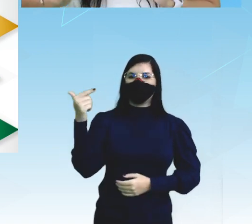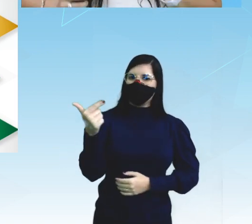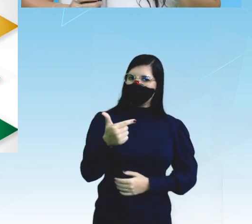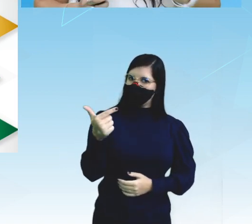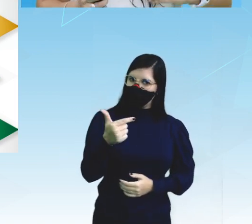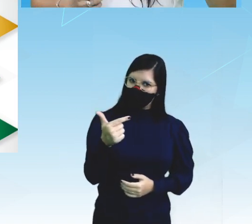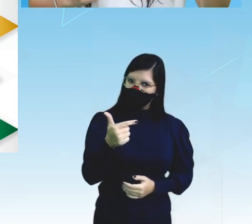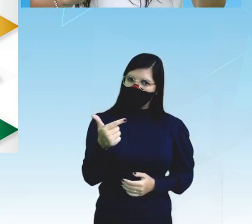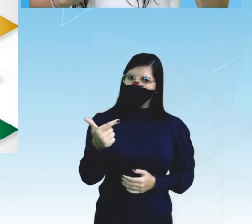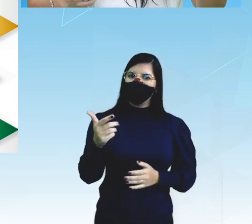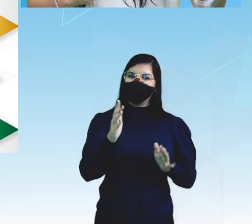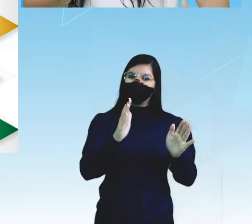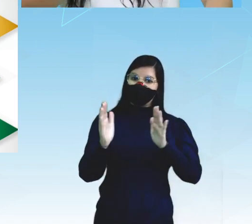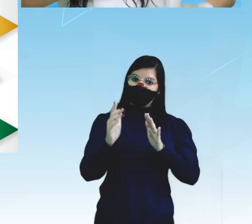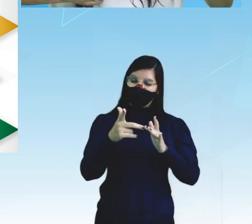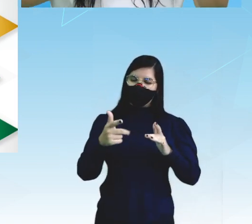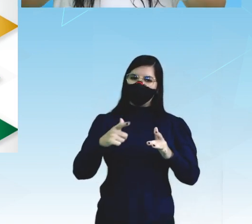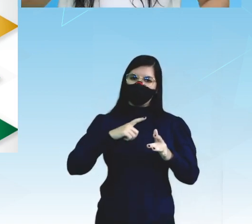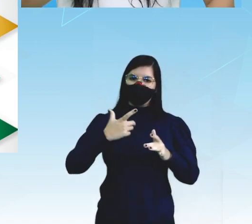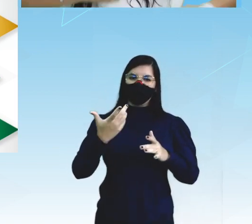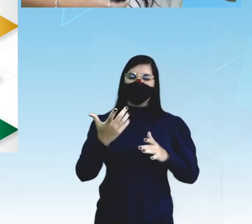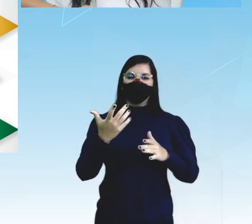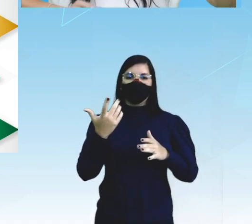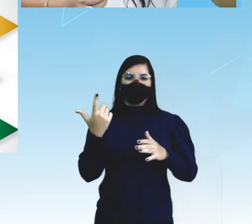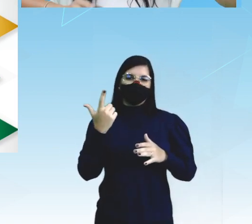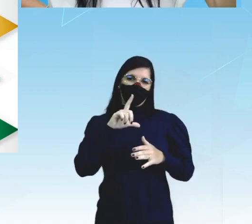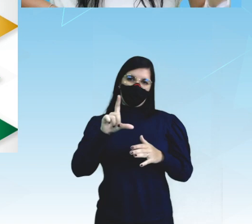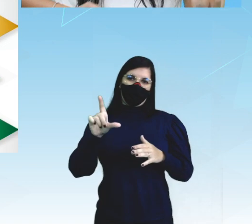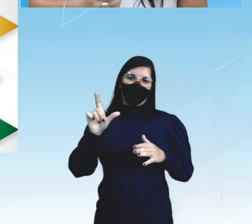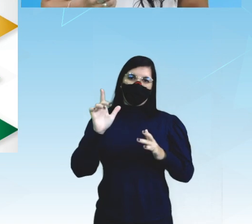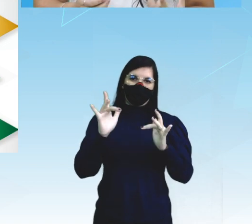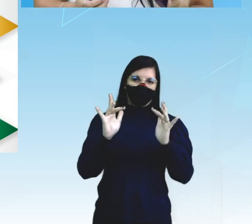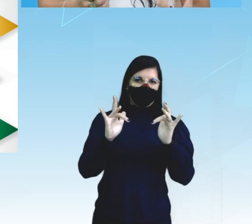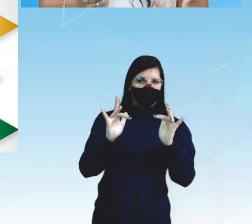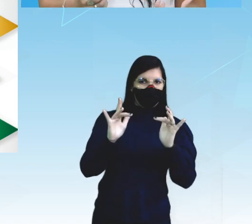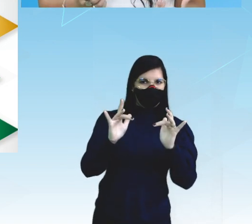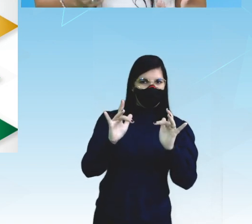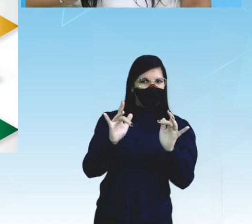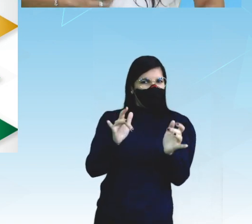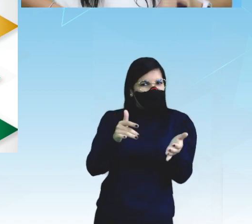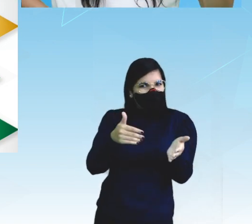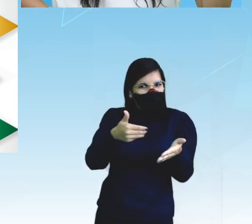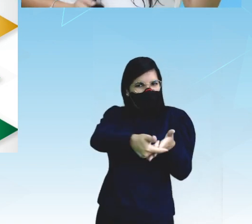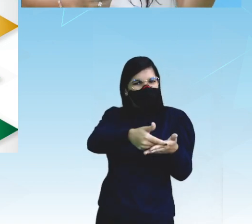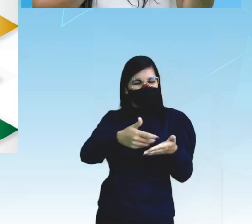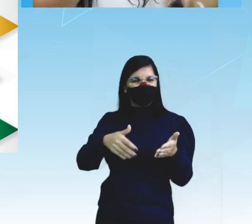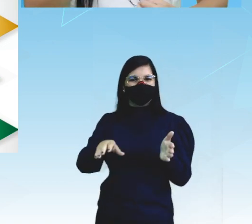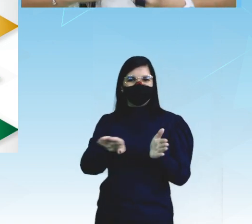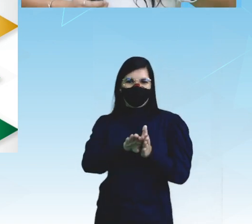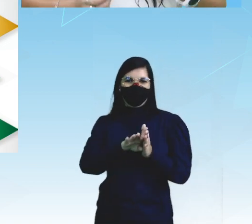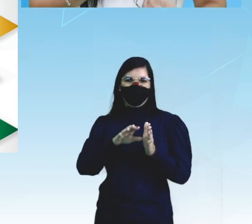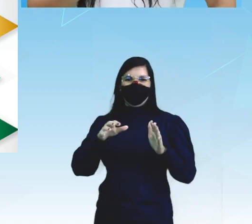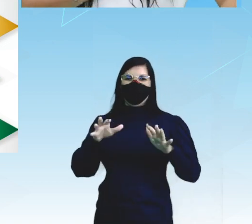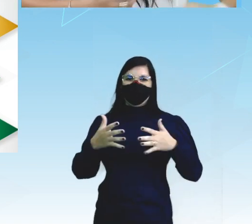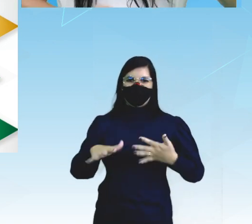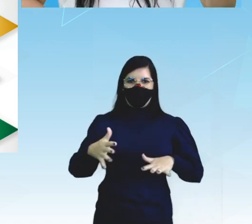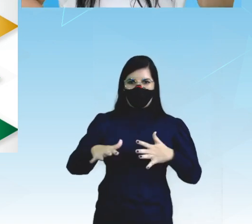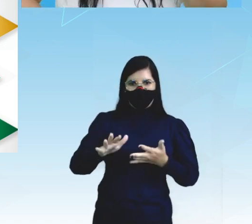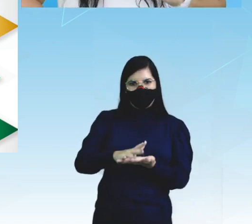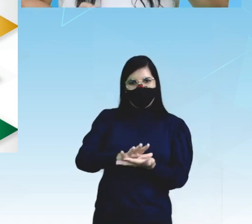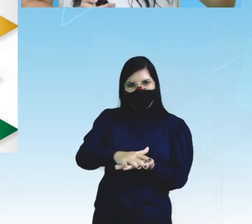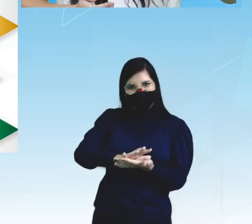já começou a ter mais, vamos dizer assim, uma espécie de namoro com o samba, Então, foi a partir da segunda